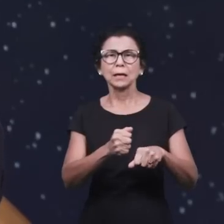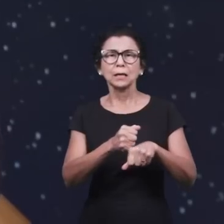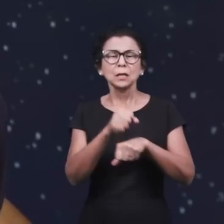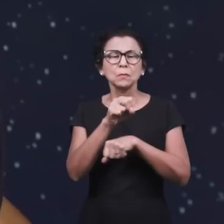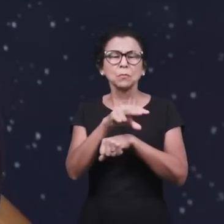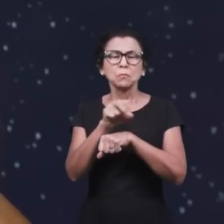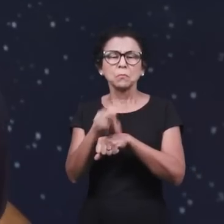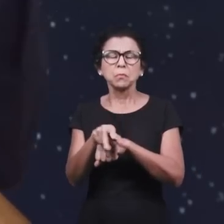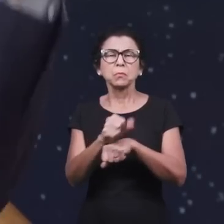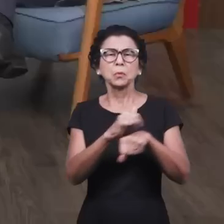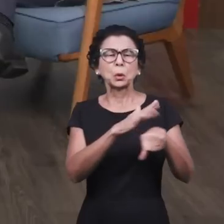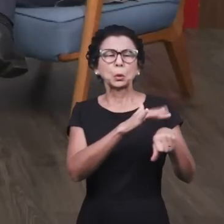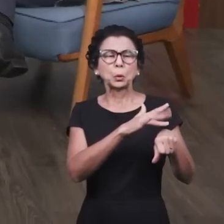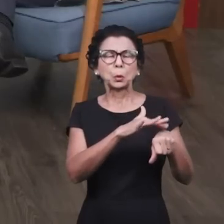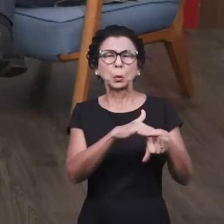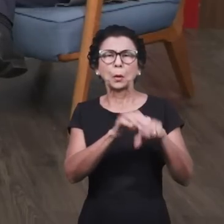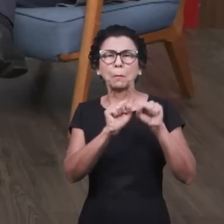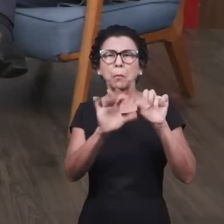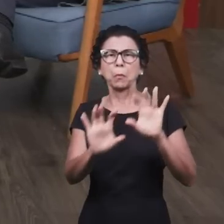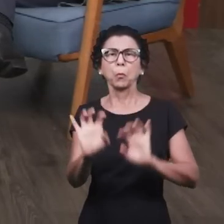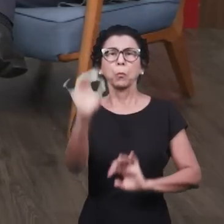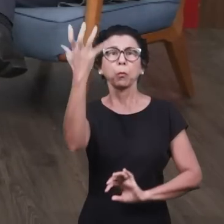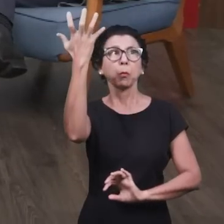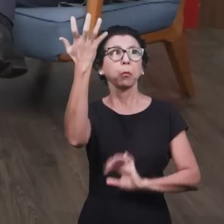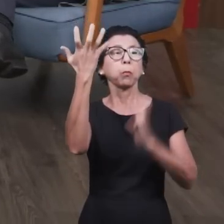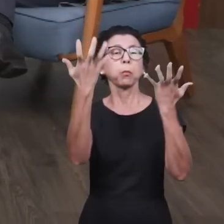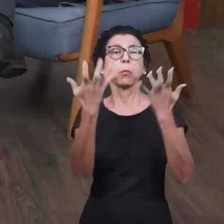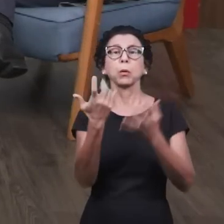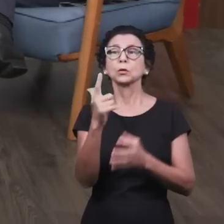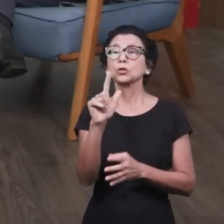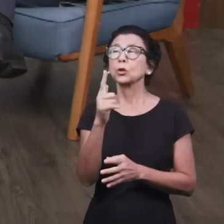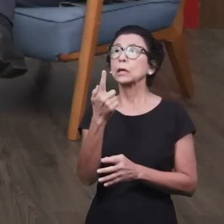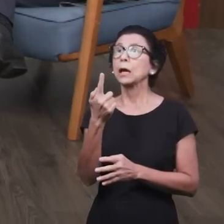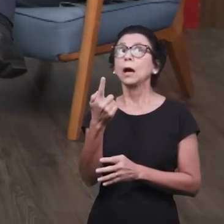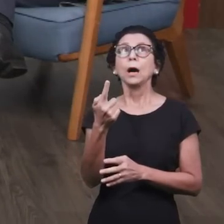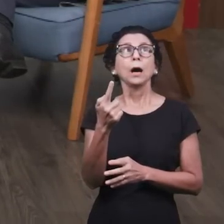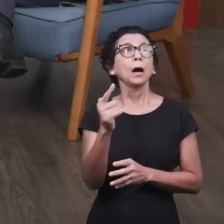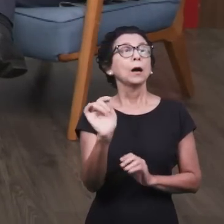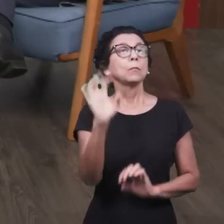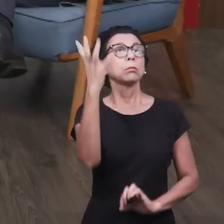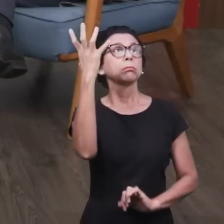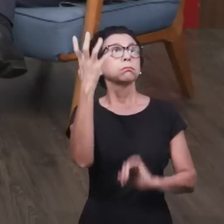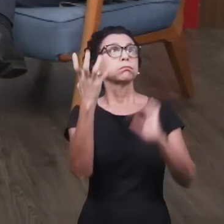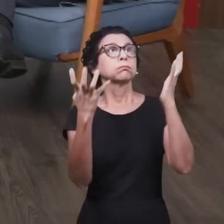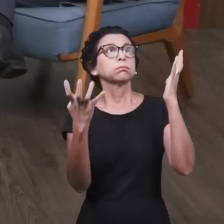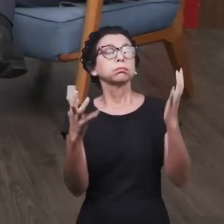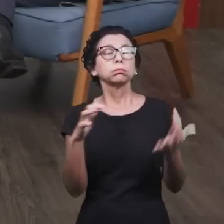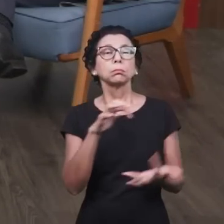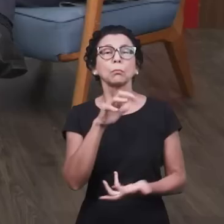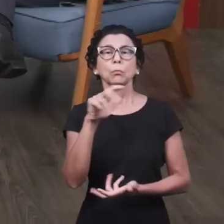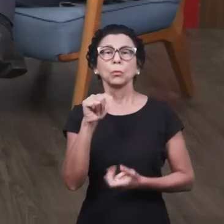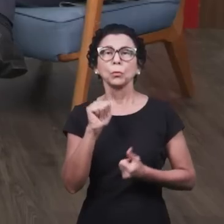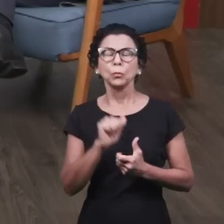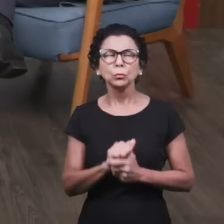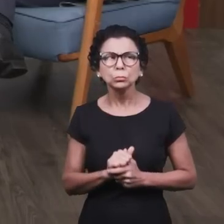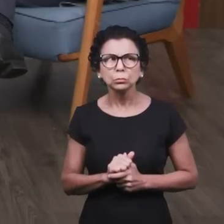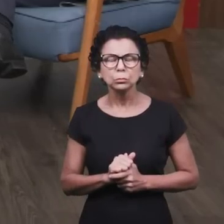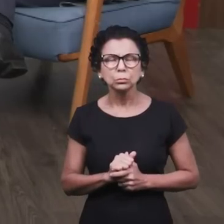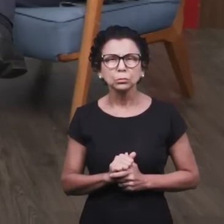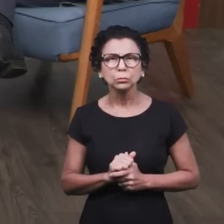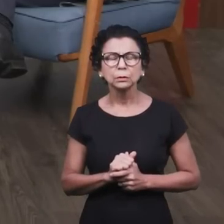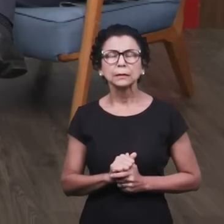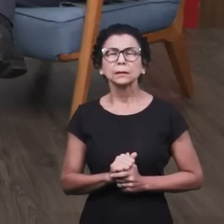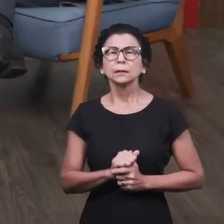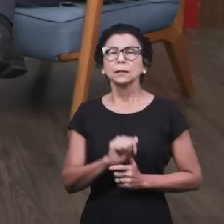tudo isso, eventos, fenômenos. Os fenômenos da natureza, geofísicos, tudo isso. Quando você confere a palavra, Adriano,